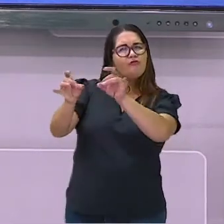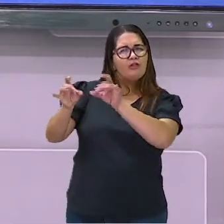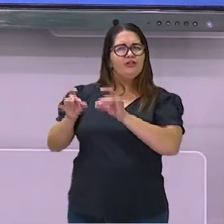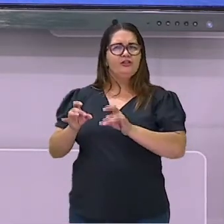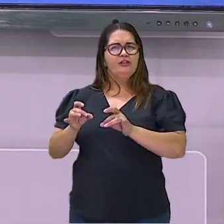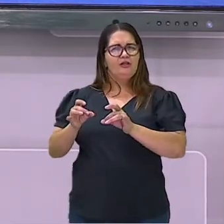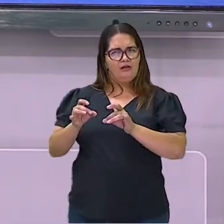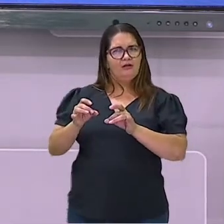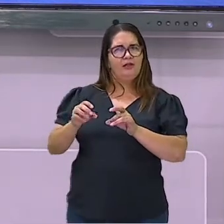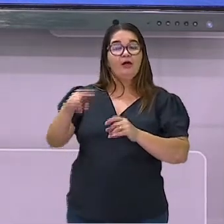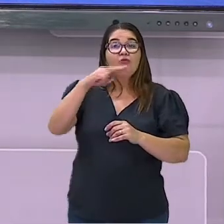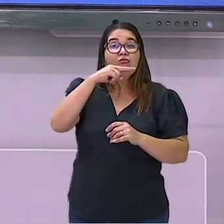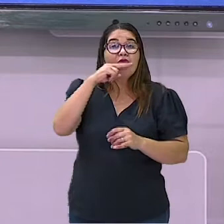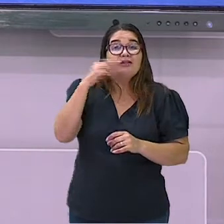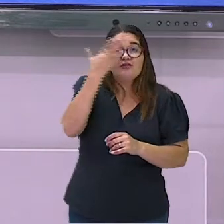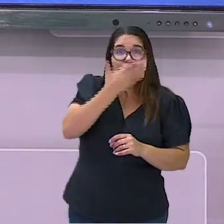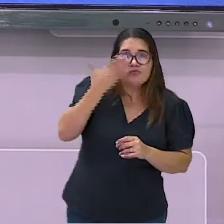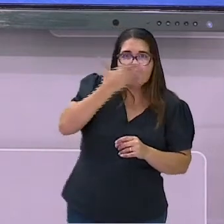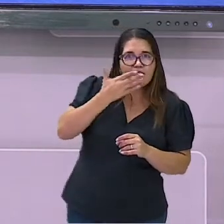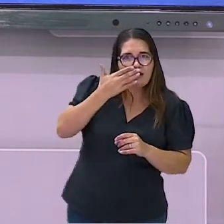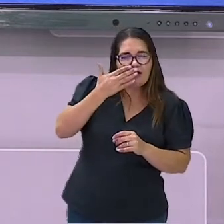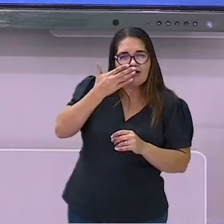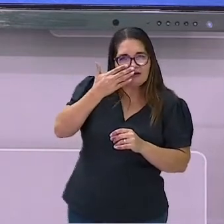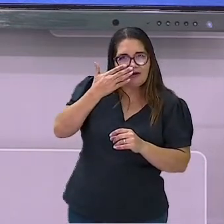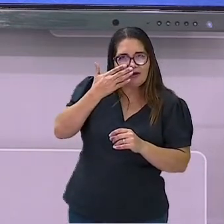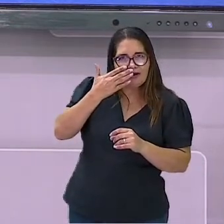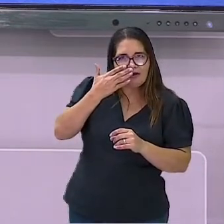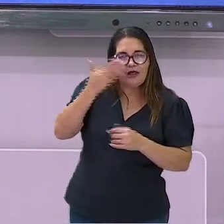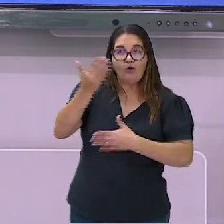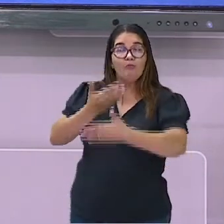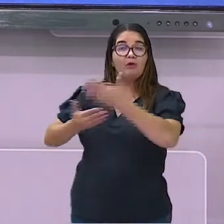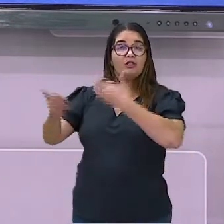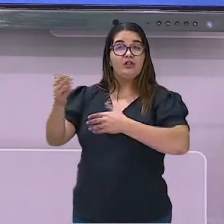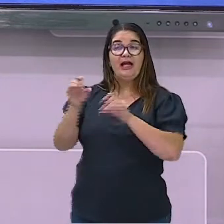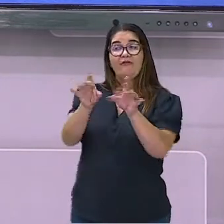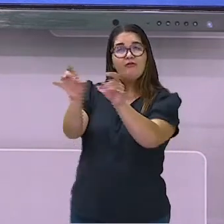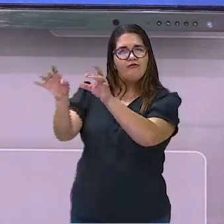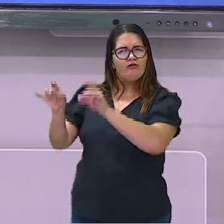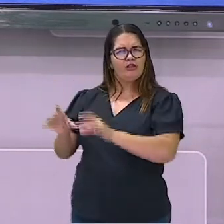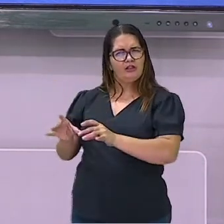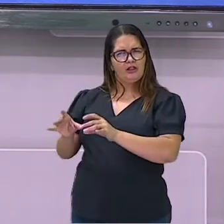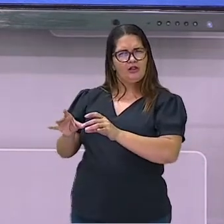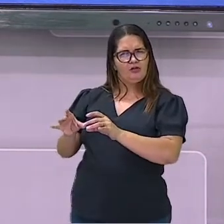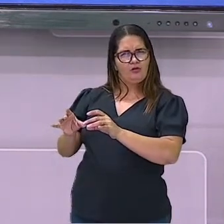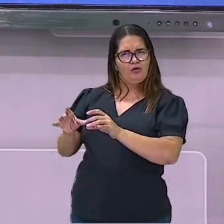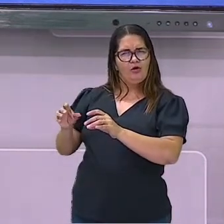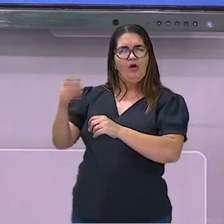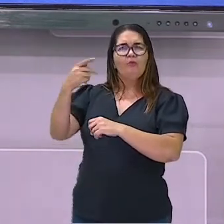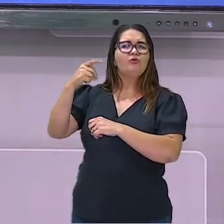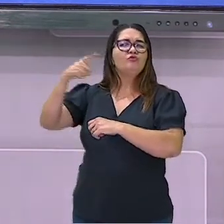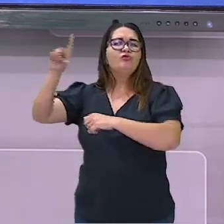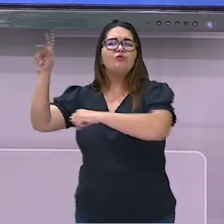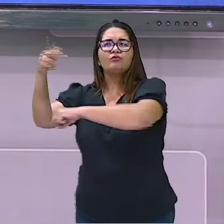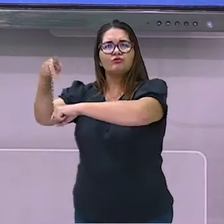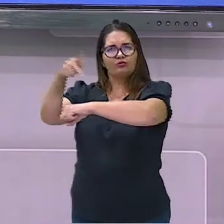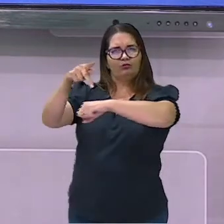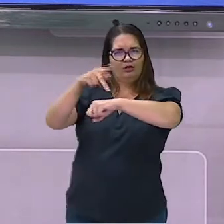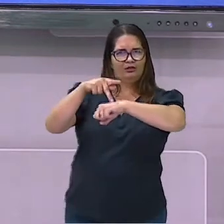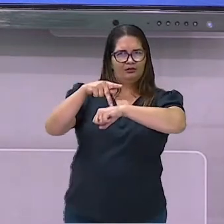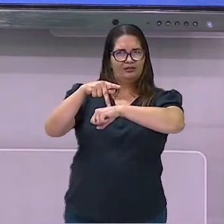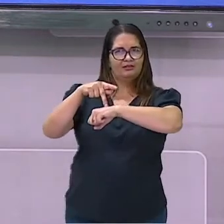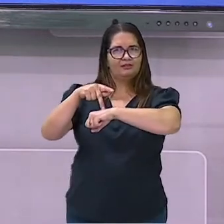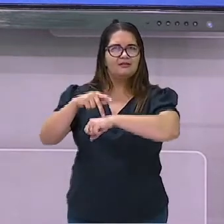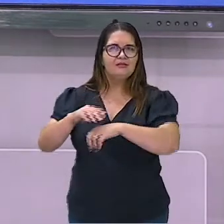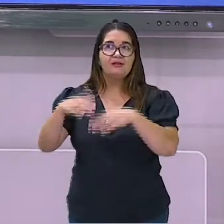de subsistência, existia, como nós vamos ver à frente, ou seja, a chamada horta. Vamos plantar